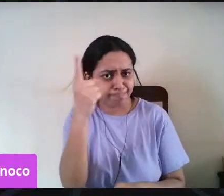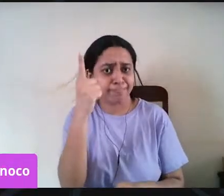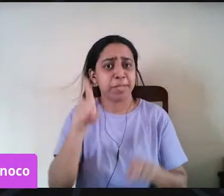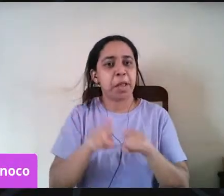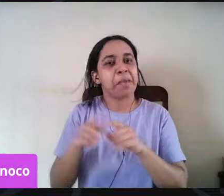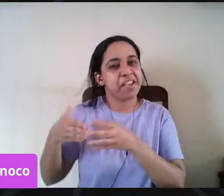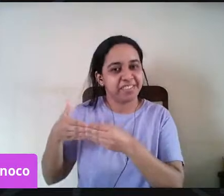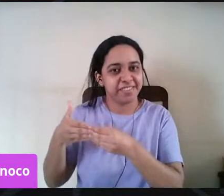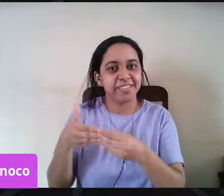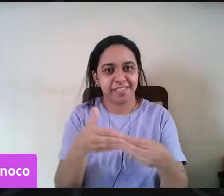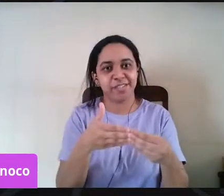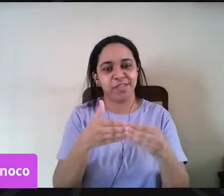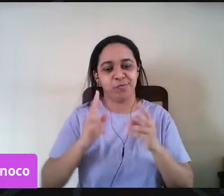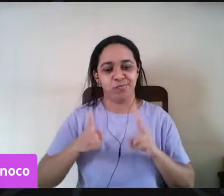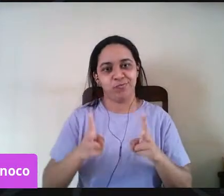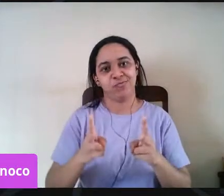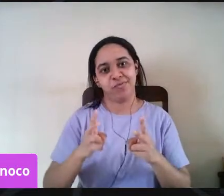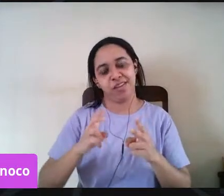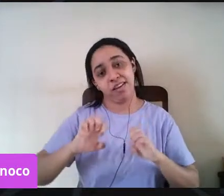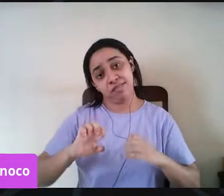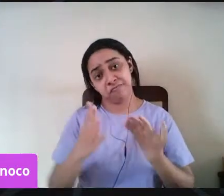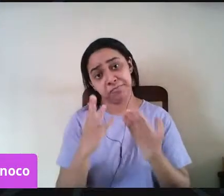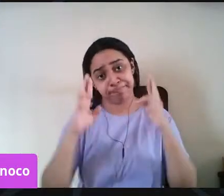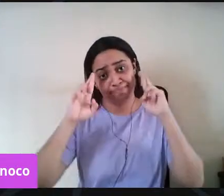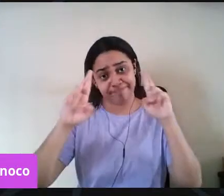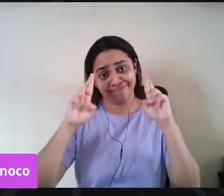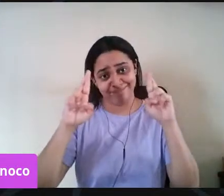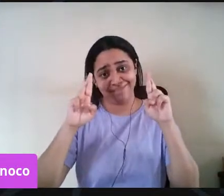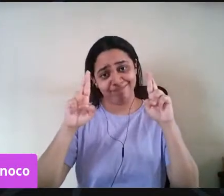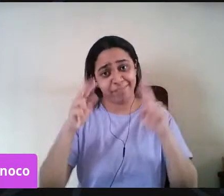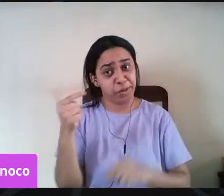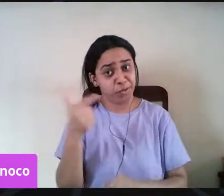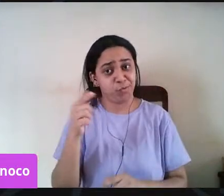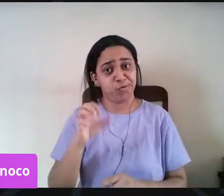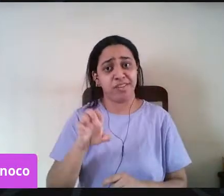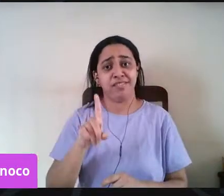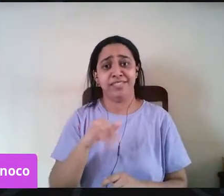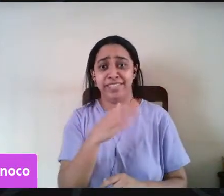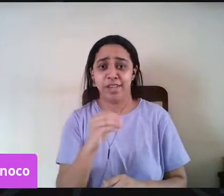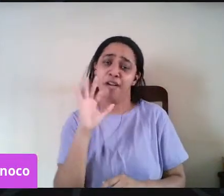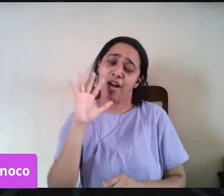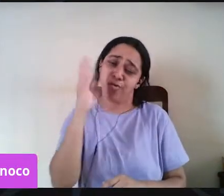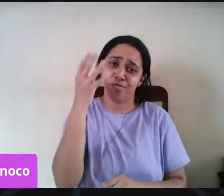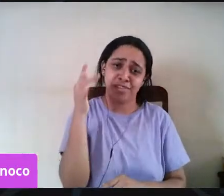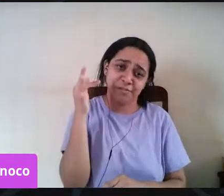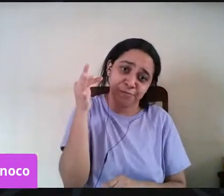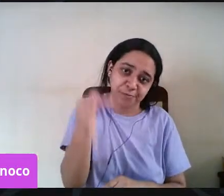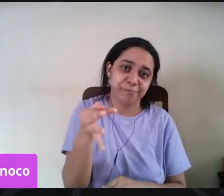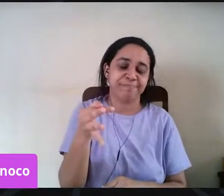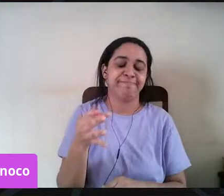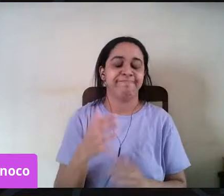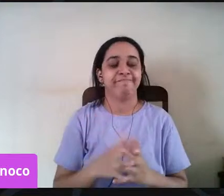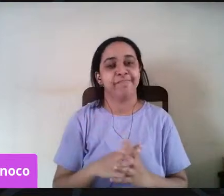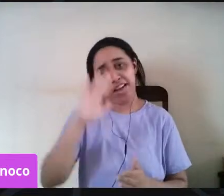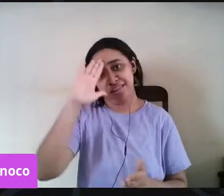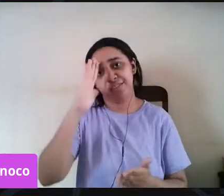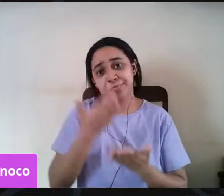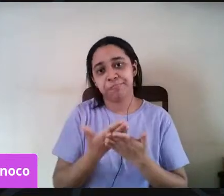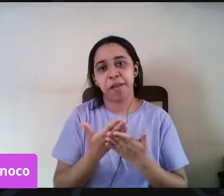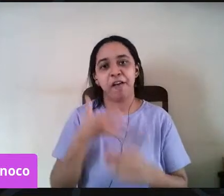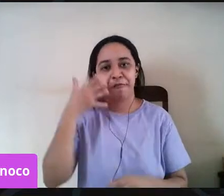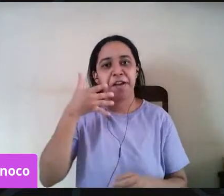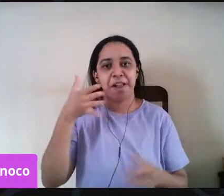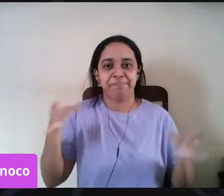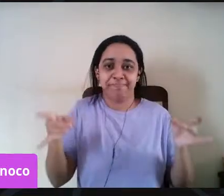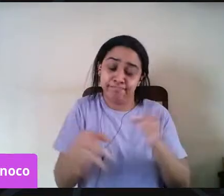desse evento. E a gente espera aí que vamos para a nossa segunda edição, né? Acho que era isso que eu queria falar, só se alguém mais